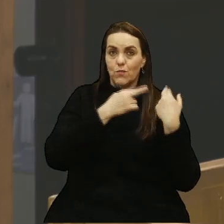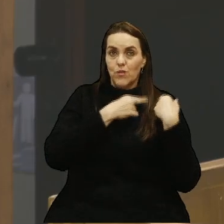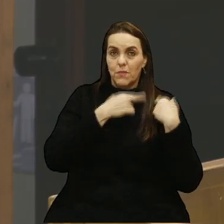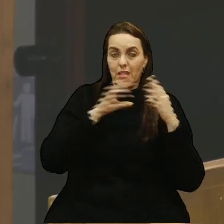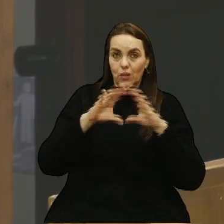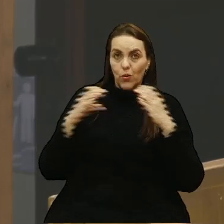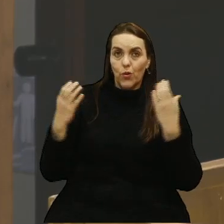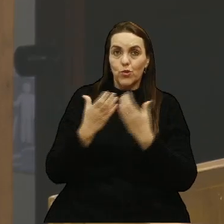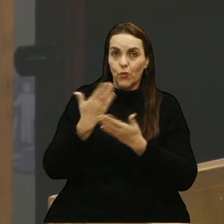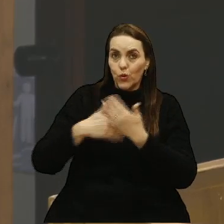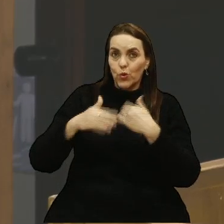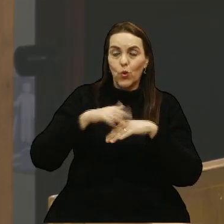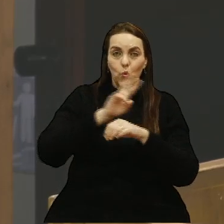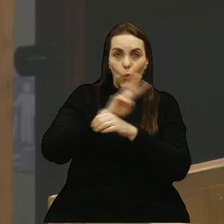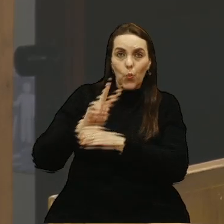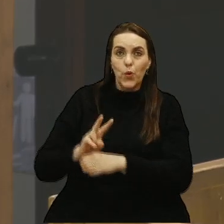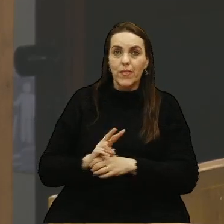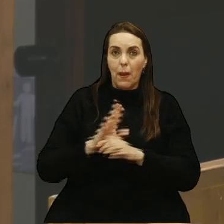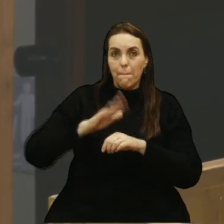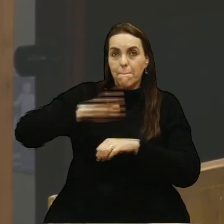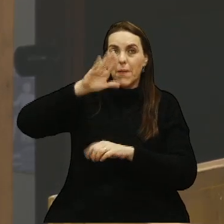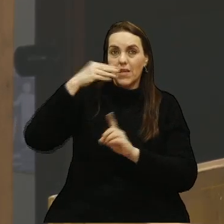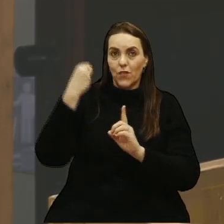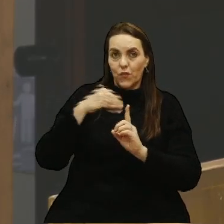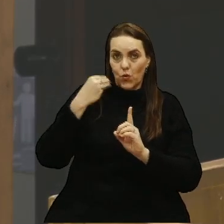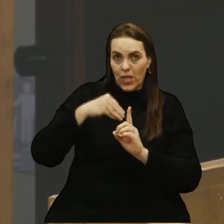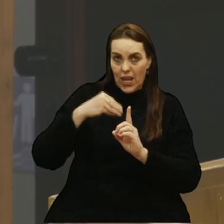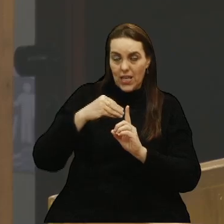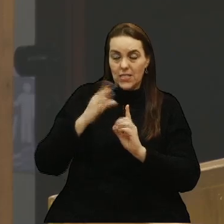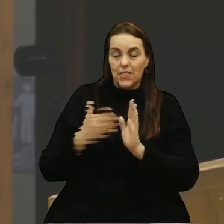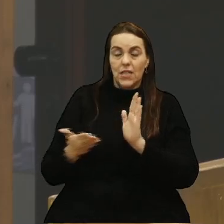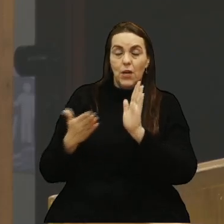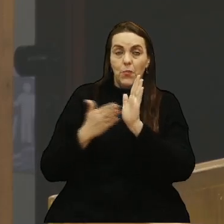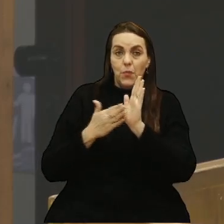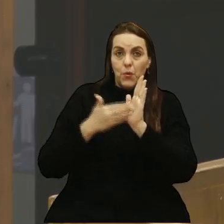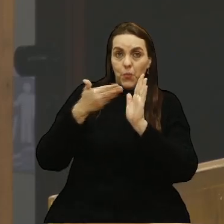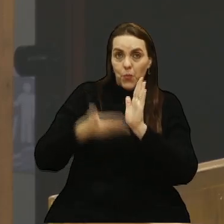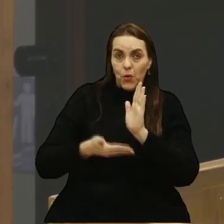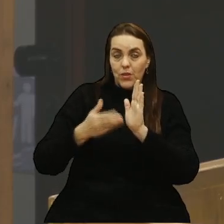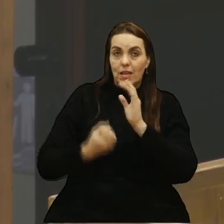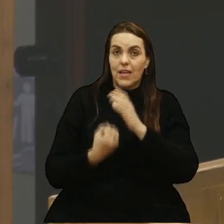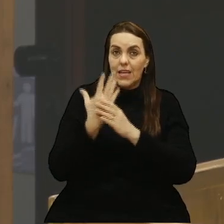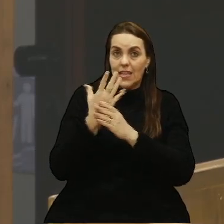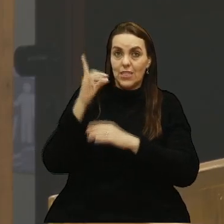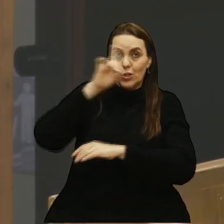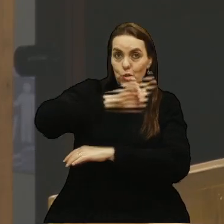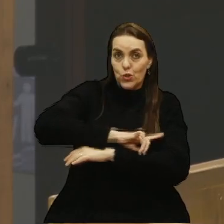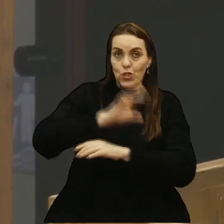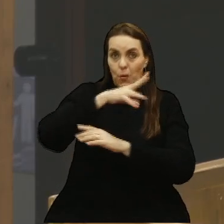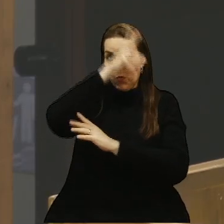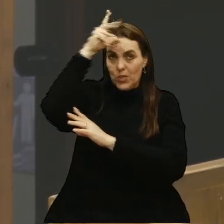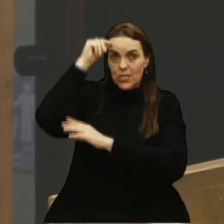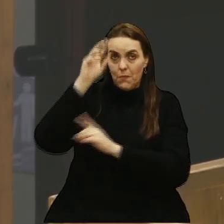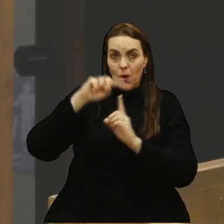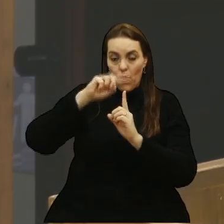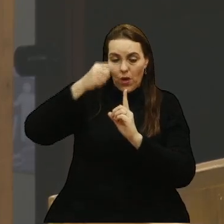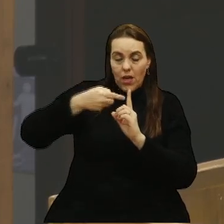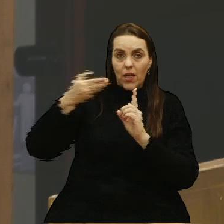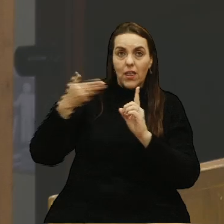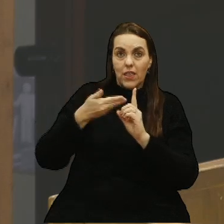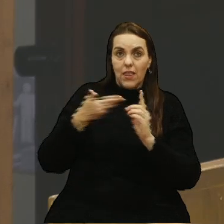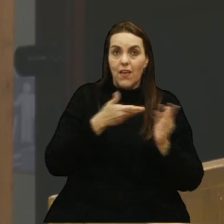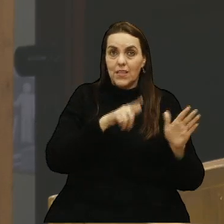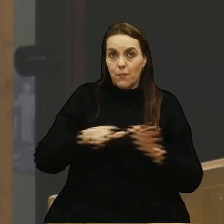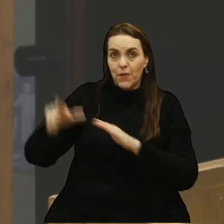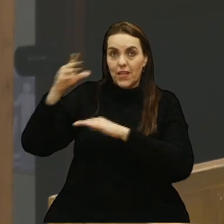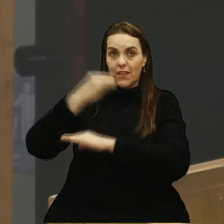proteger dos mais vulneráveis. Essa palavra. Propor a criação do Dia Municipal do Nascituro e da Semana da Vida. Ao propor isso, nós buscamos não